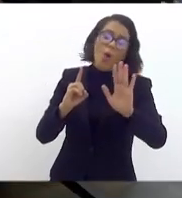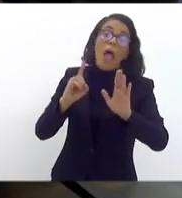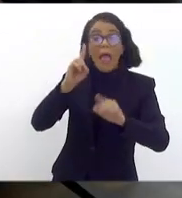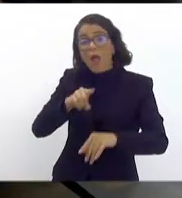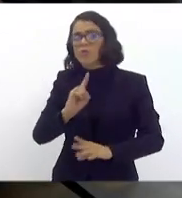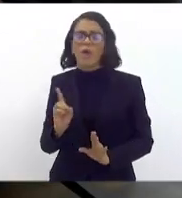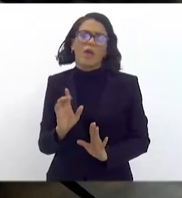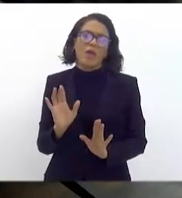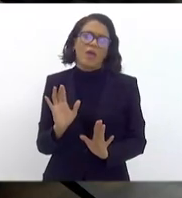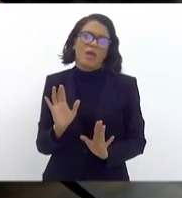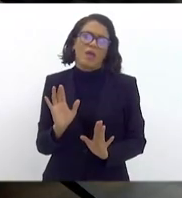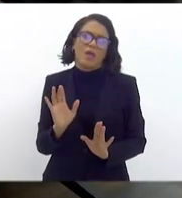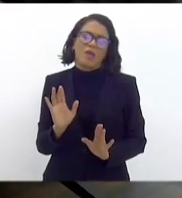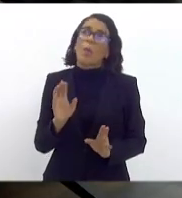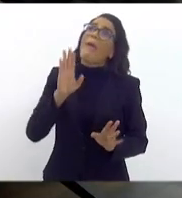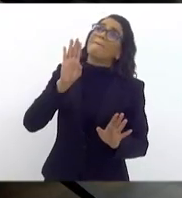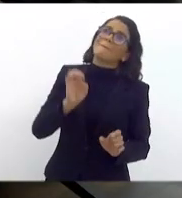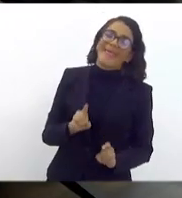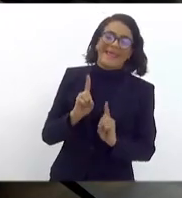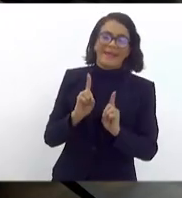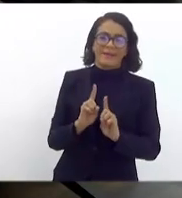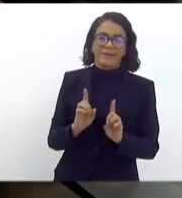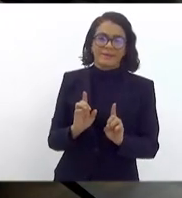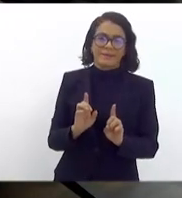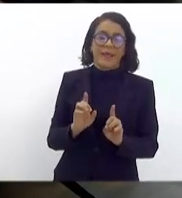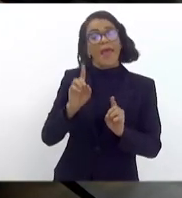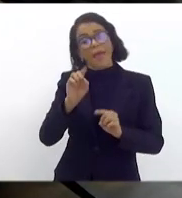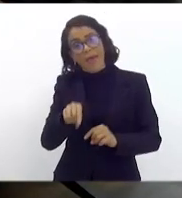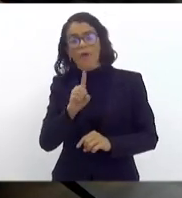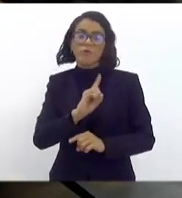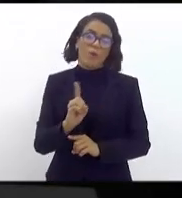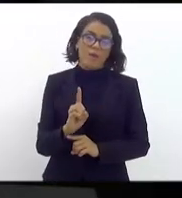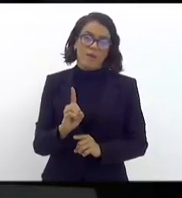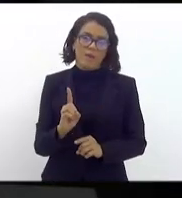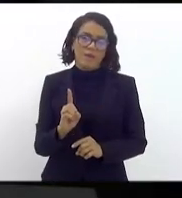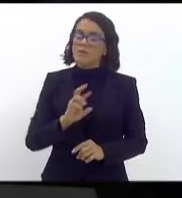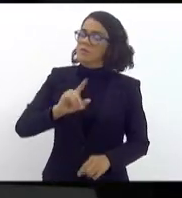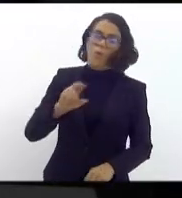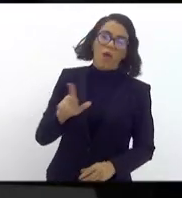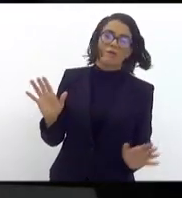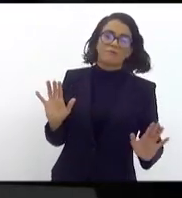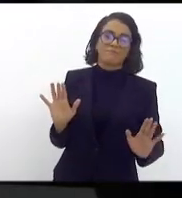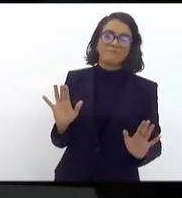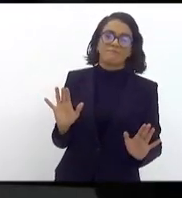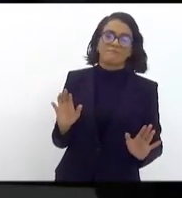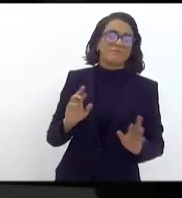ou não é? Não é bem. É isso ou não é? Não é isso, então.